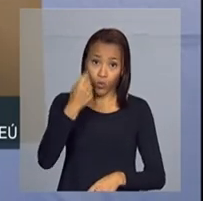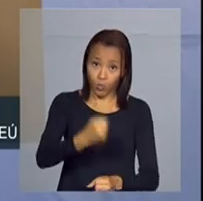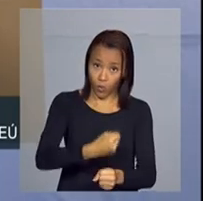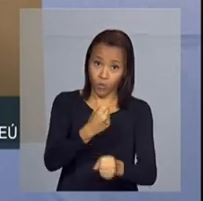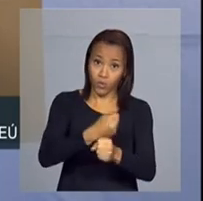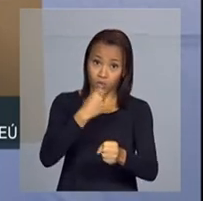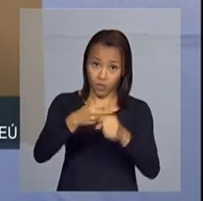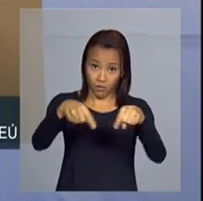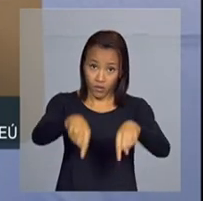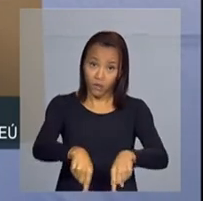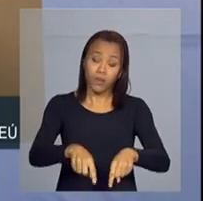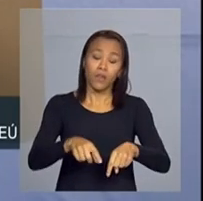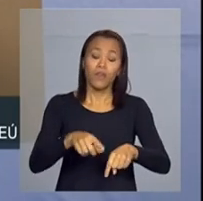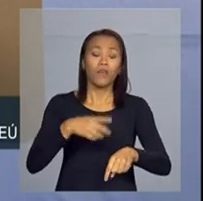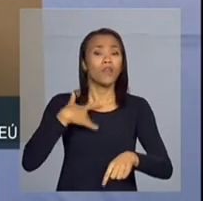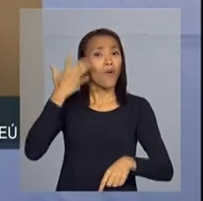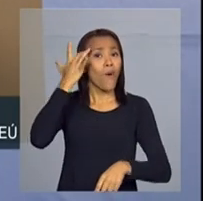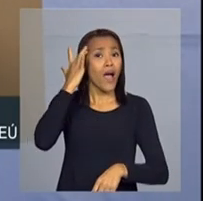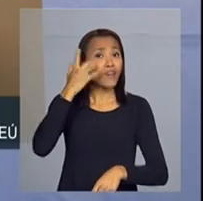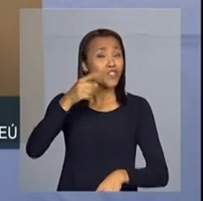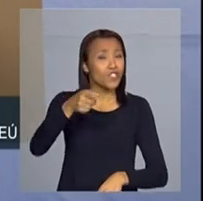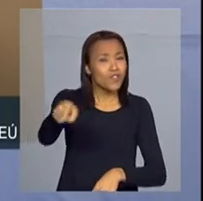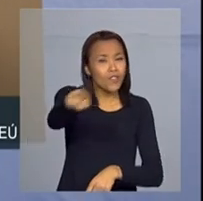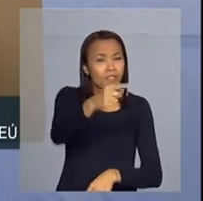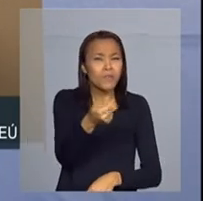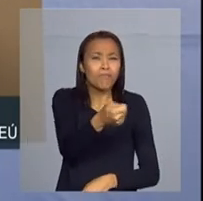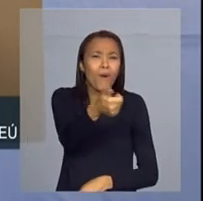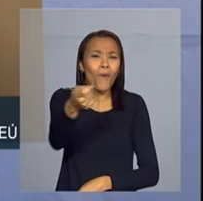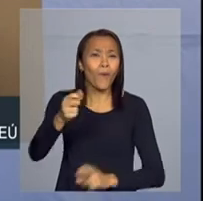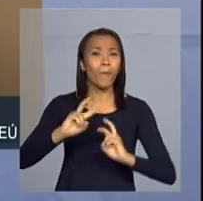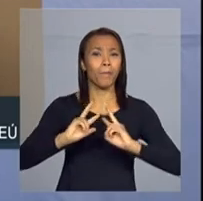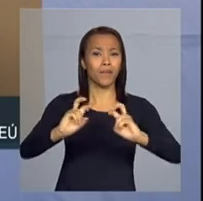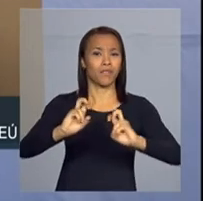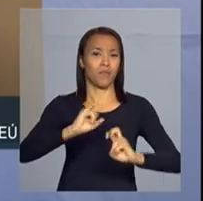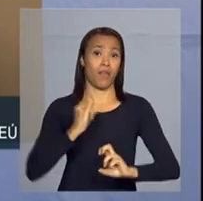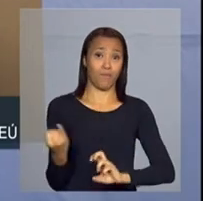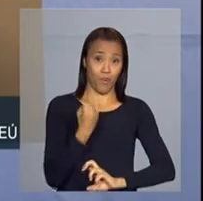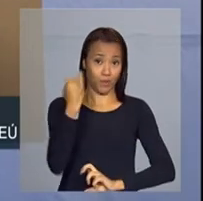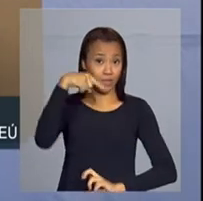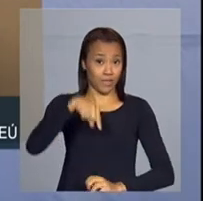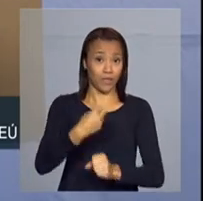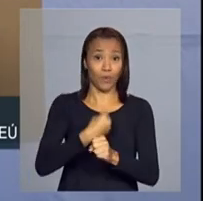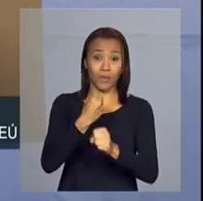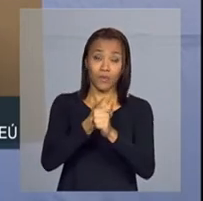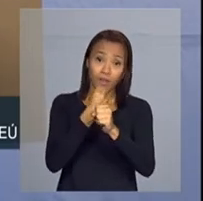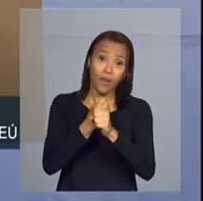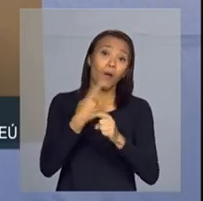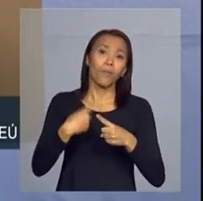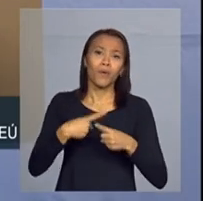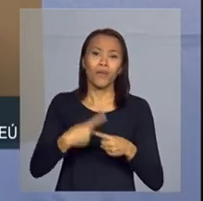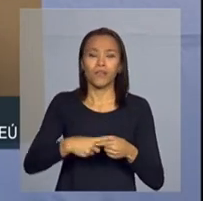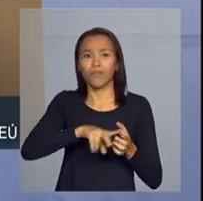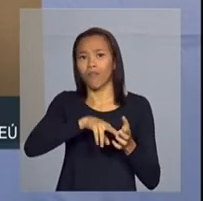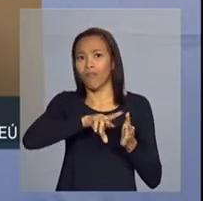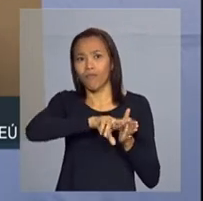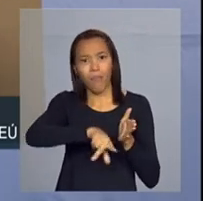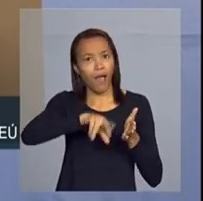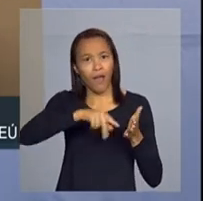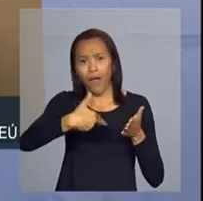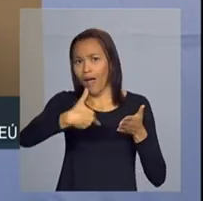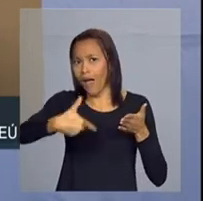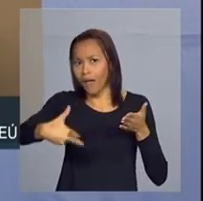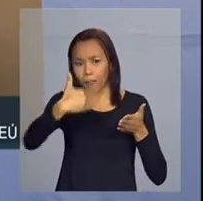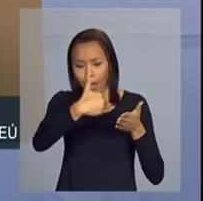que poucos perceberam a importância dela, seja porque era no meio de tantos outros